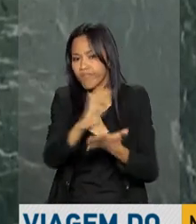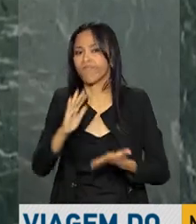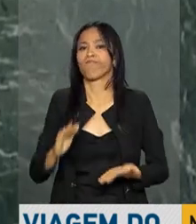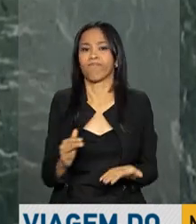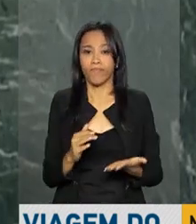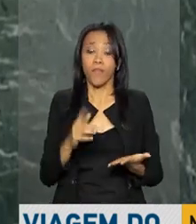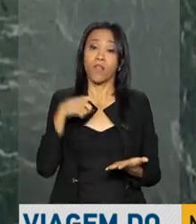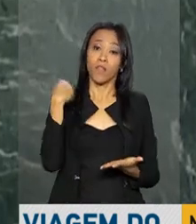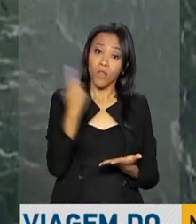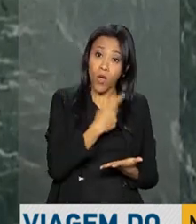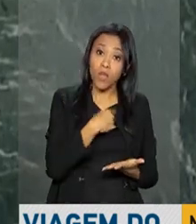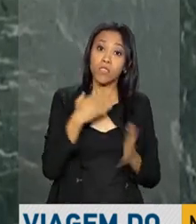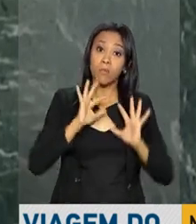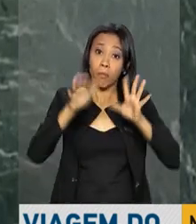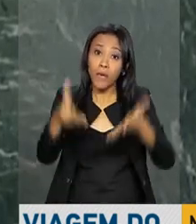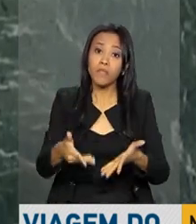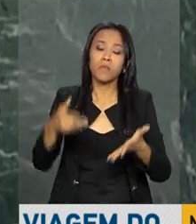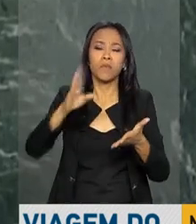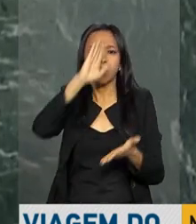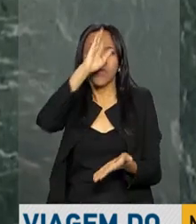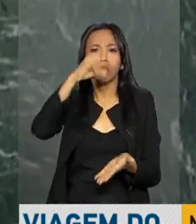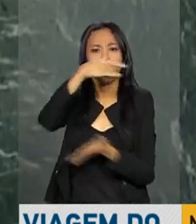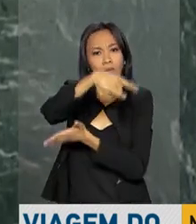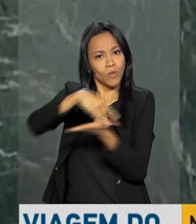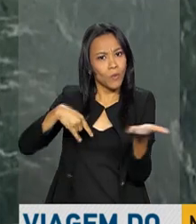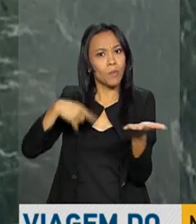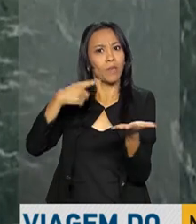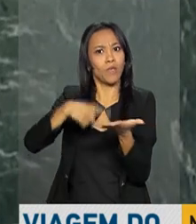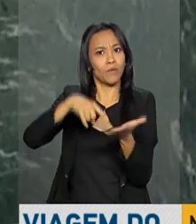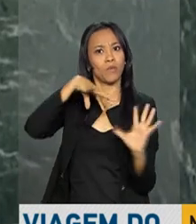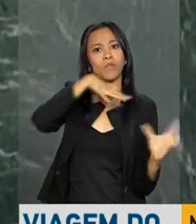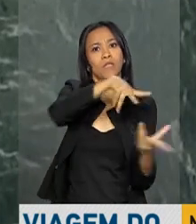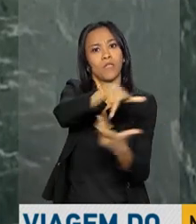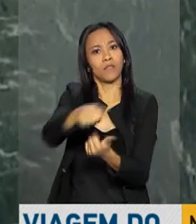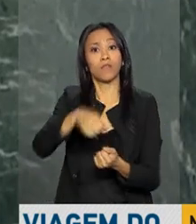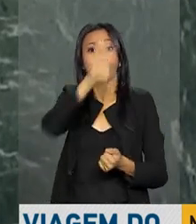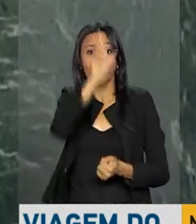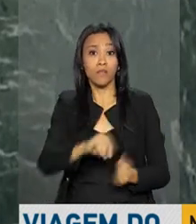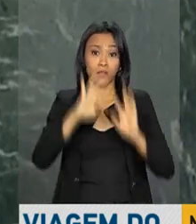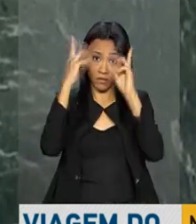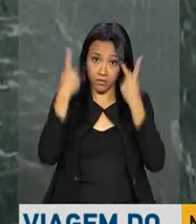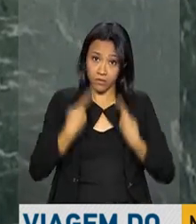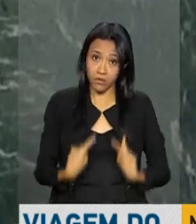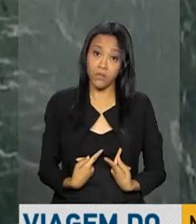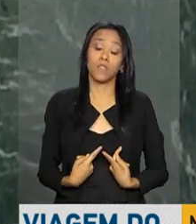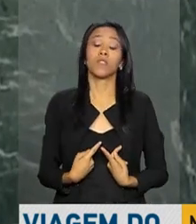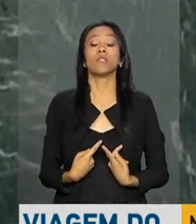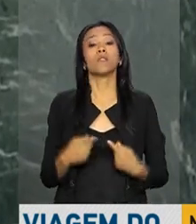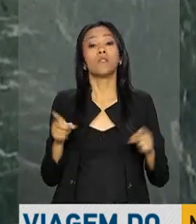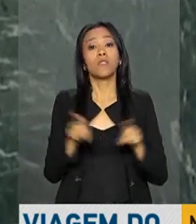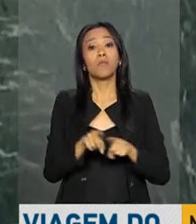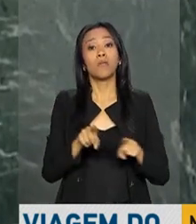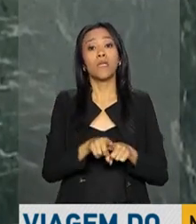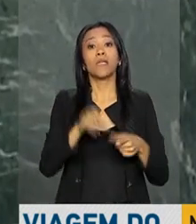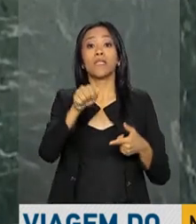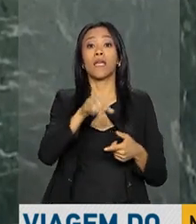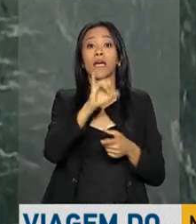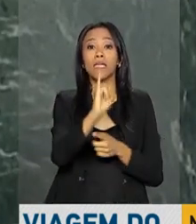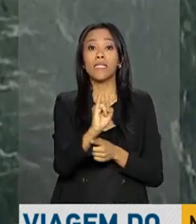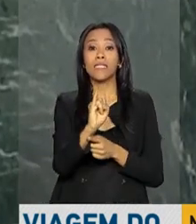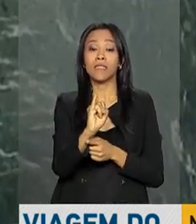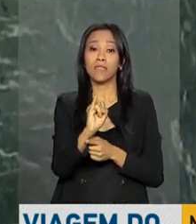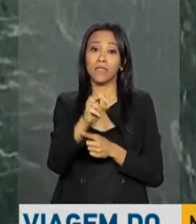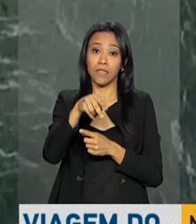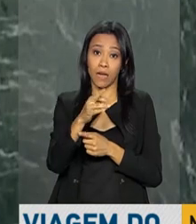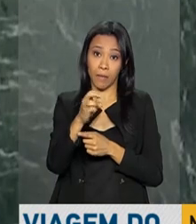nos principais tratados internacionais de direitos humanos, na Corte Interamericana de Direitos